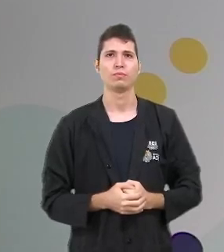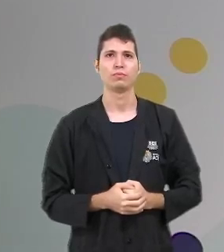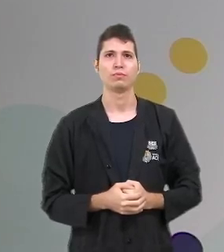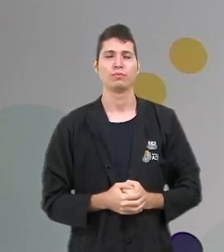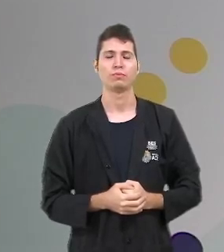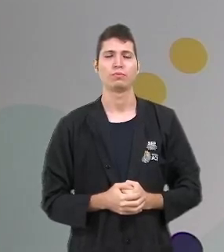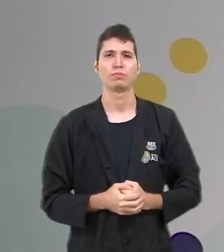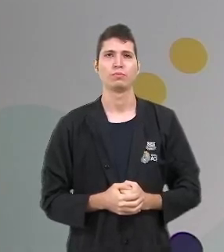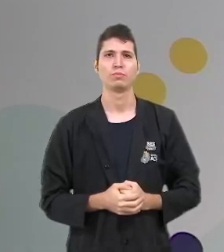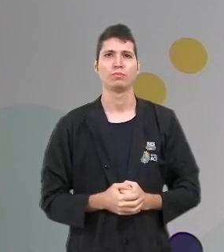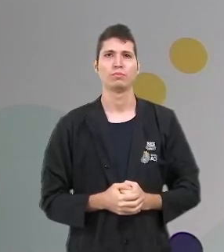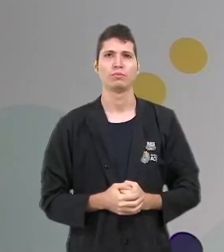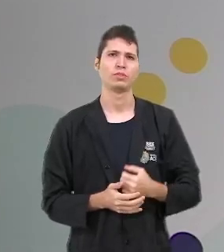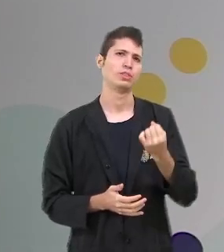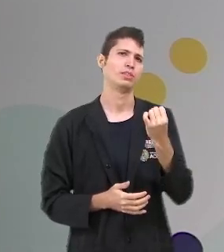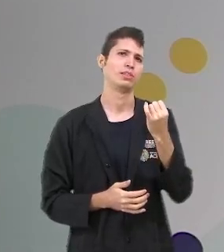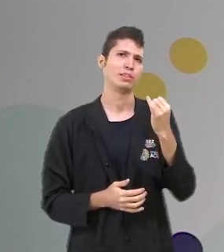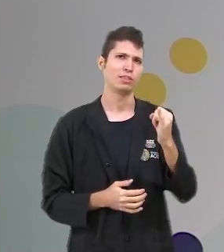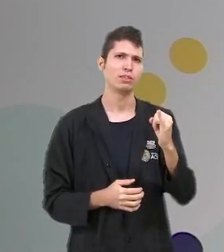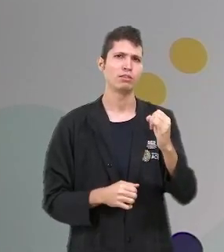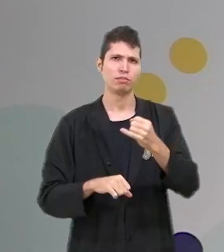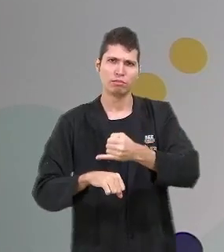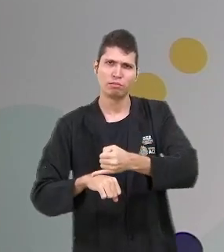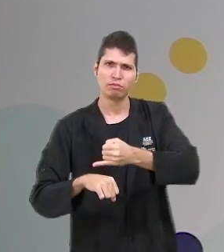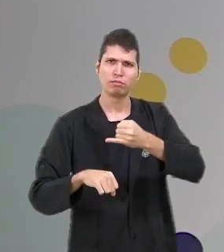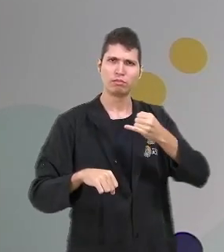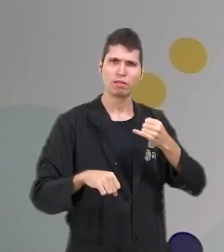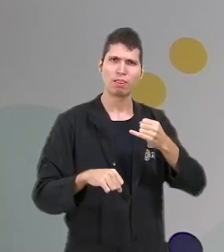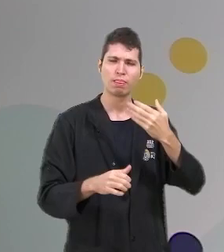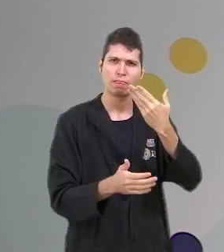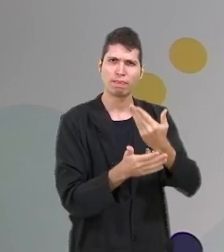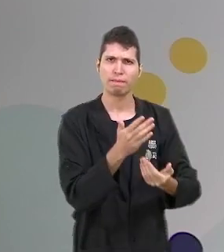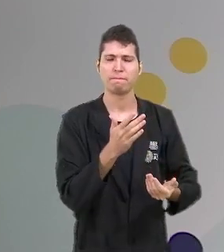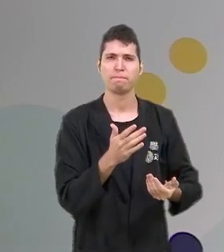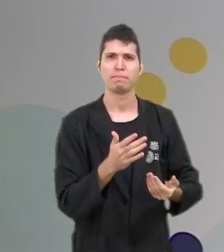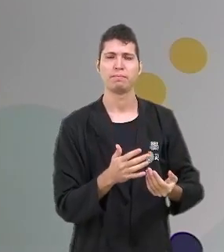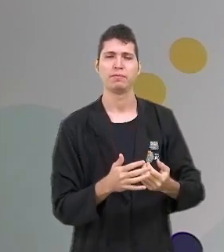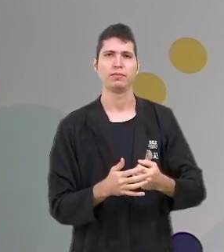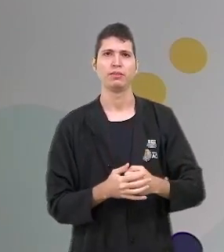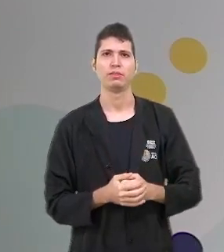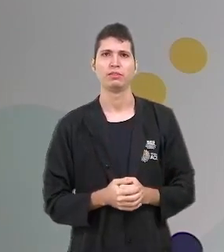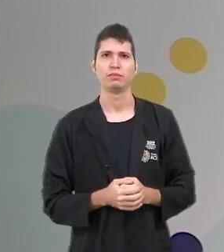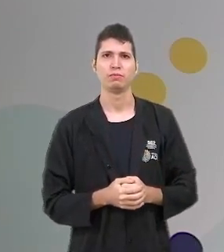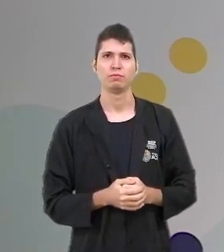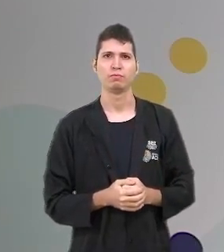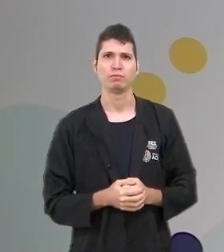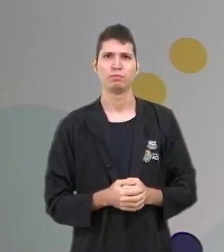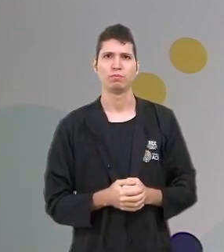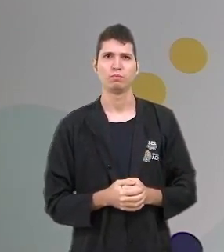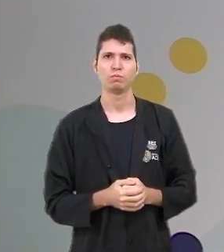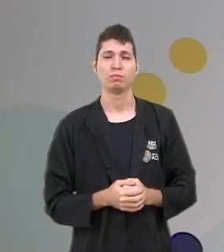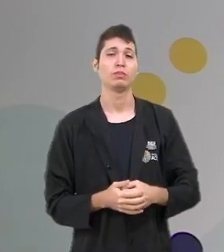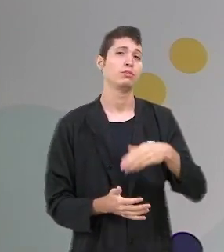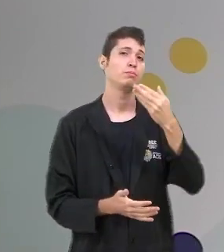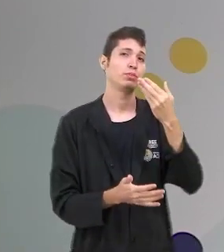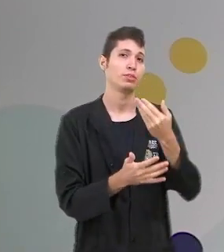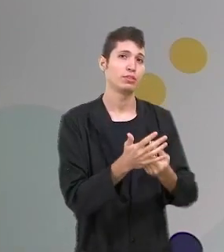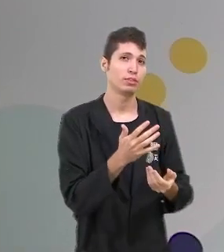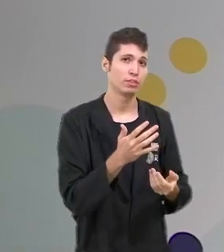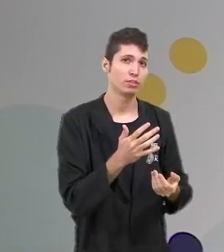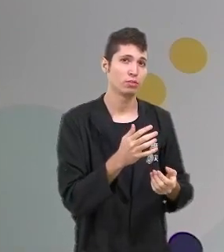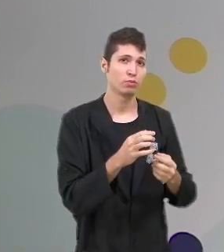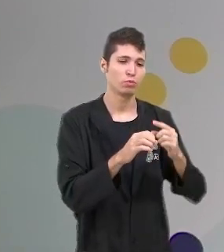imaginar aí. Se um cátion, ele está perdendo, isso quer dizer que ele está perdendo aí as suas